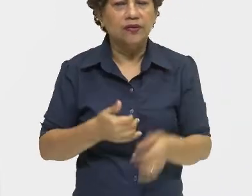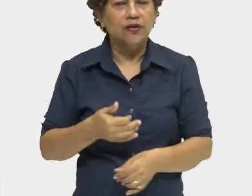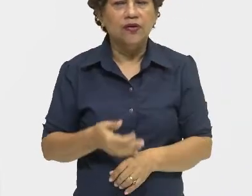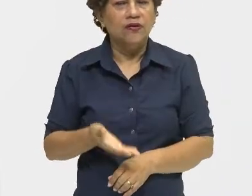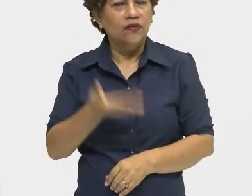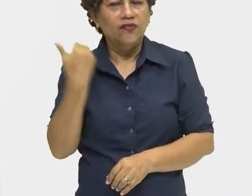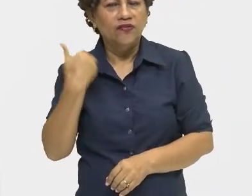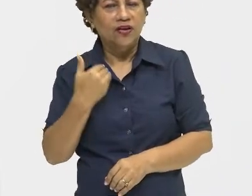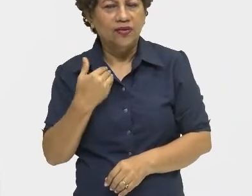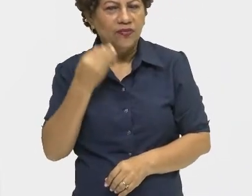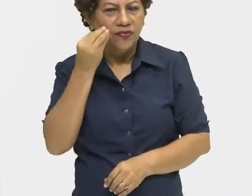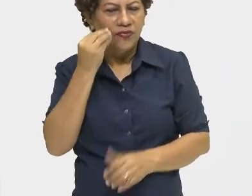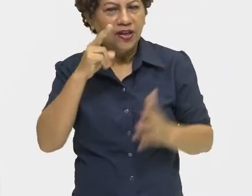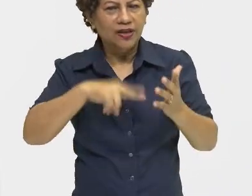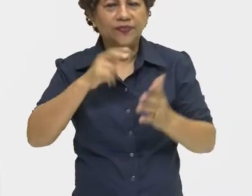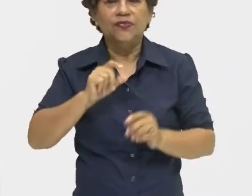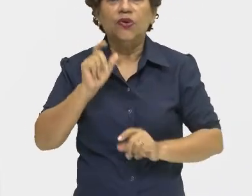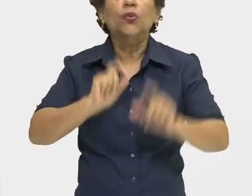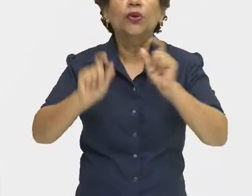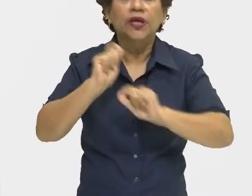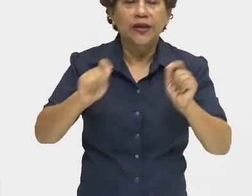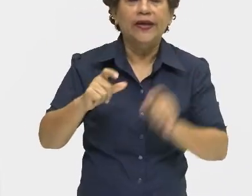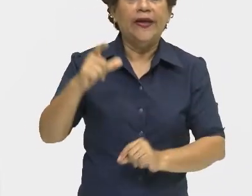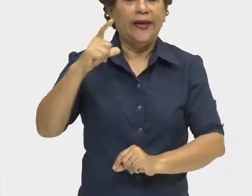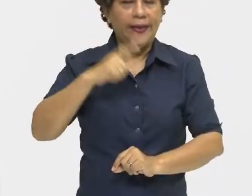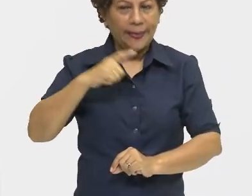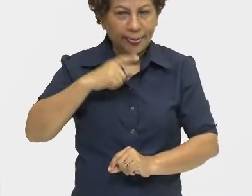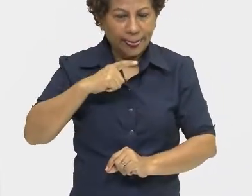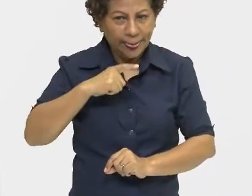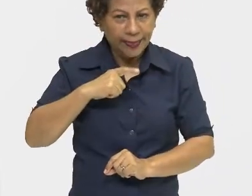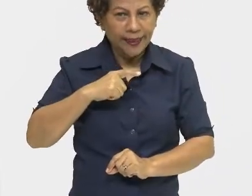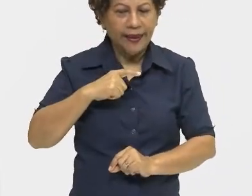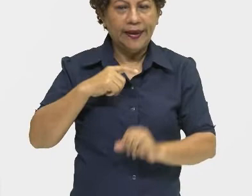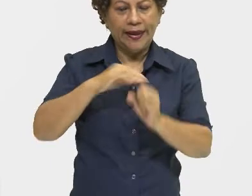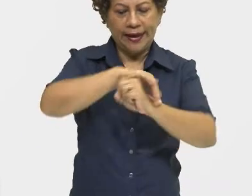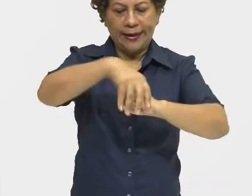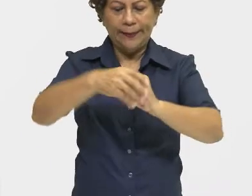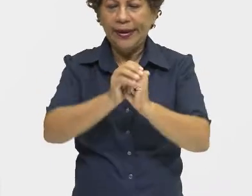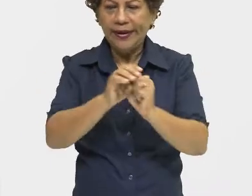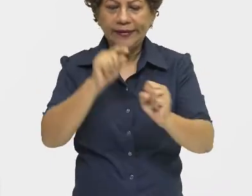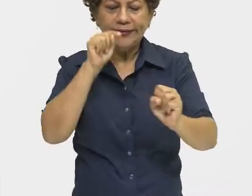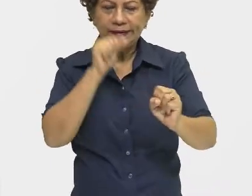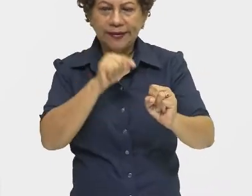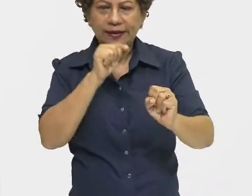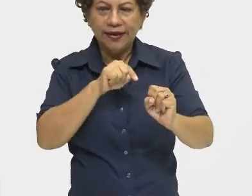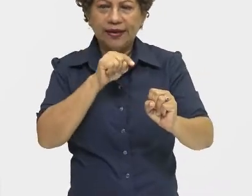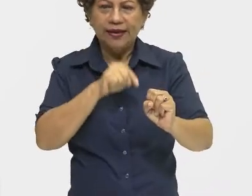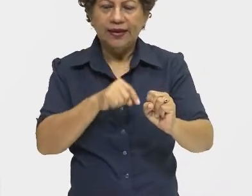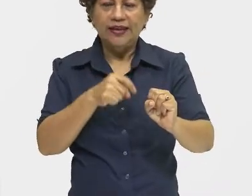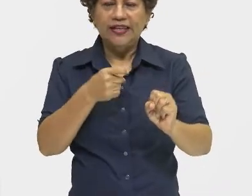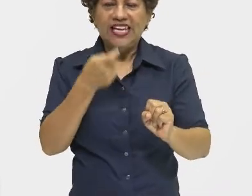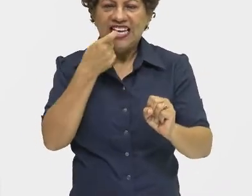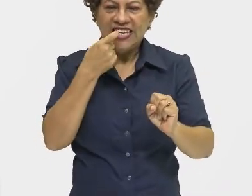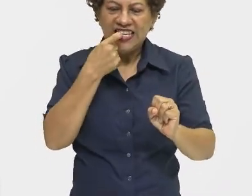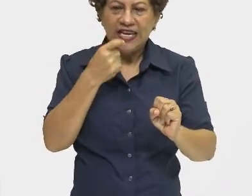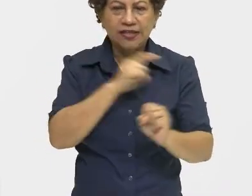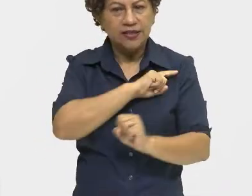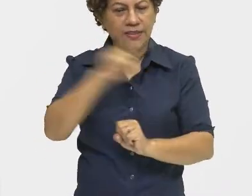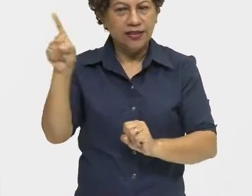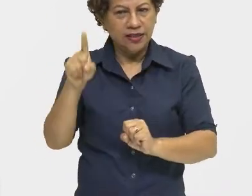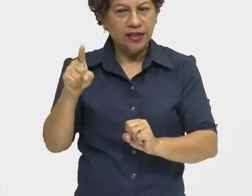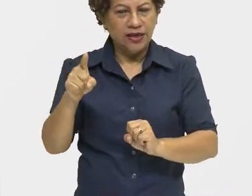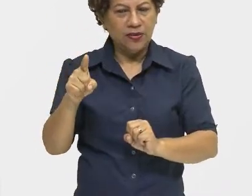Vamos lá. O que é o que é? Tem cabeça e tem dentes, não é bicho e nem